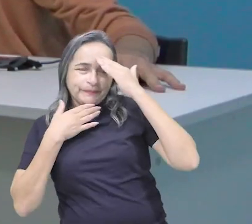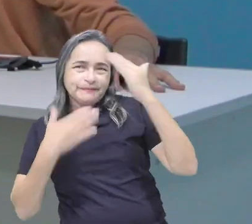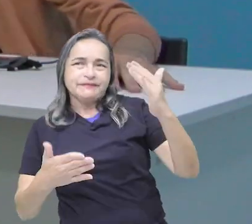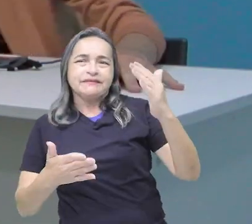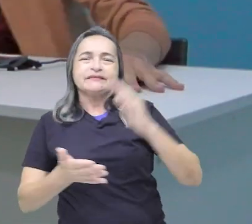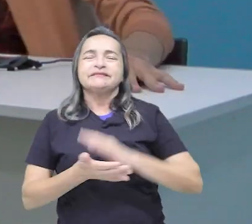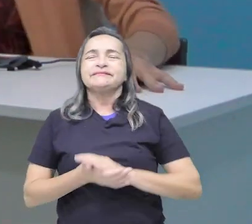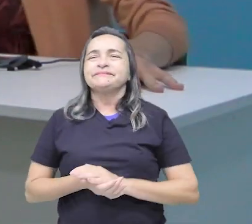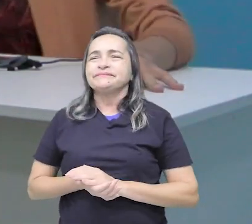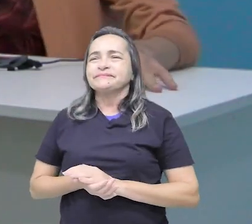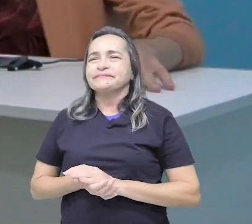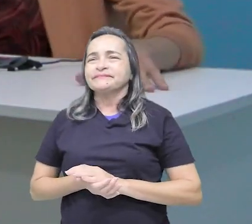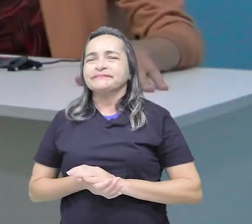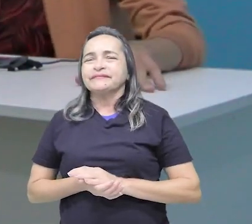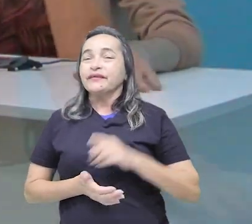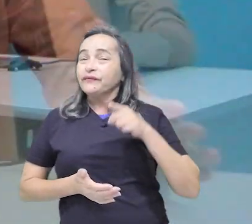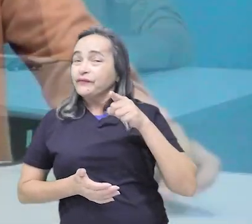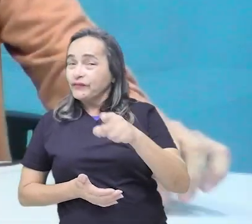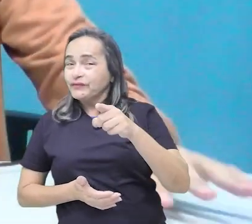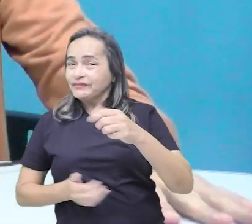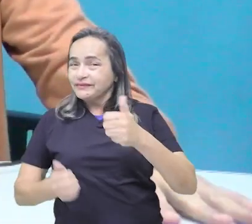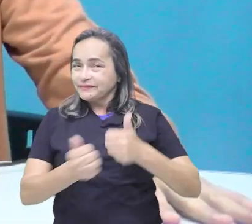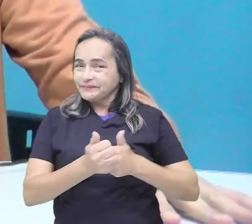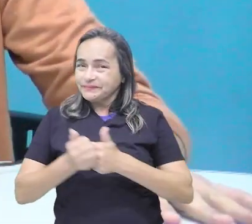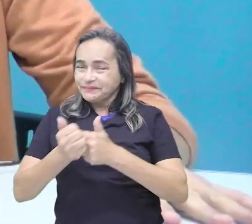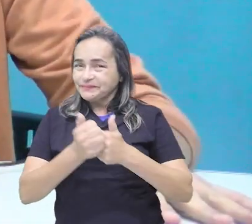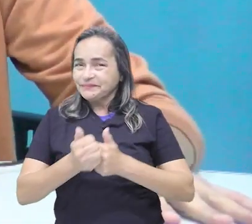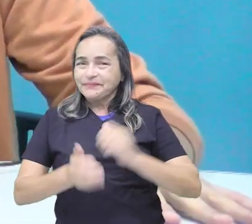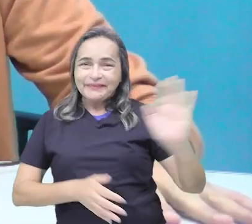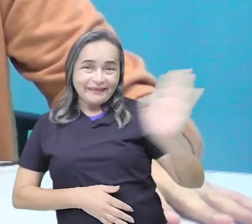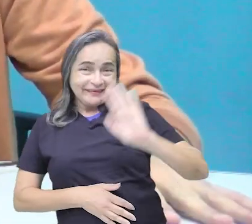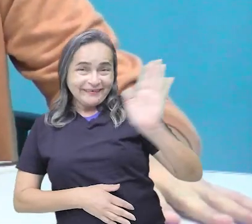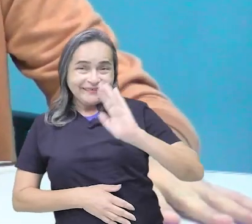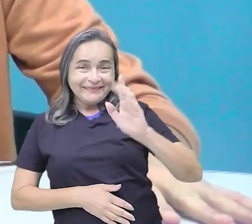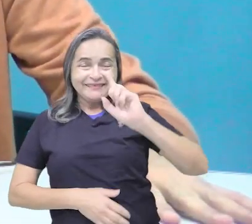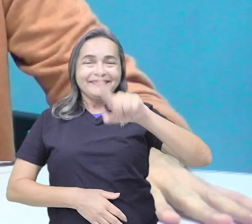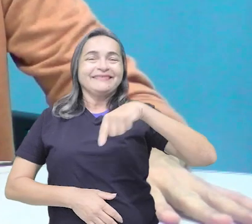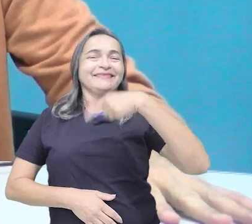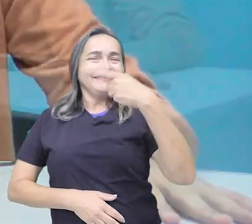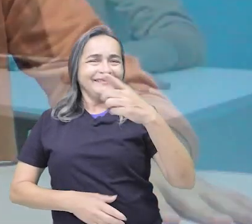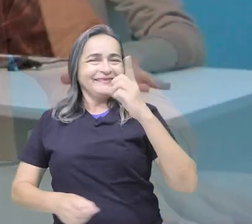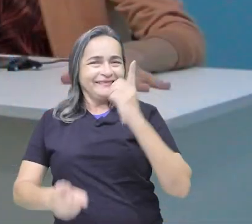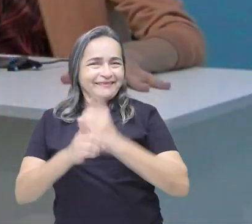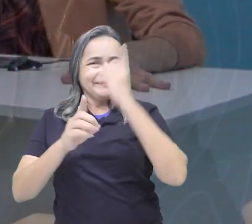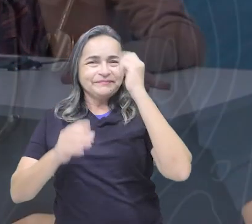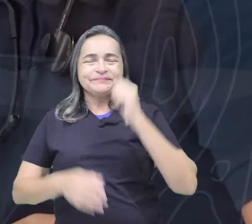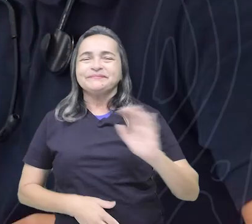logo. E para você que está nos acompanhando, até o nosso próximo programa. Tchau, tchau.